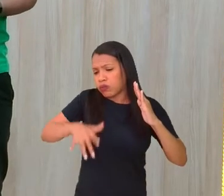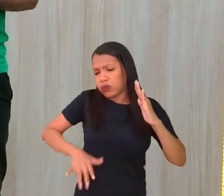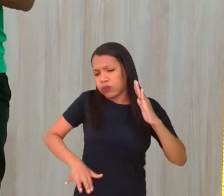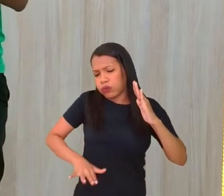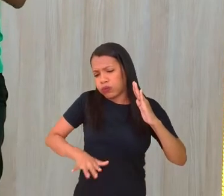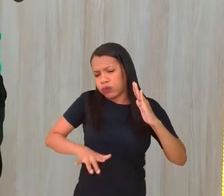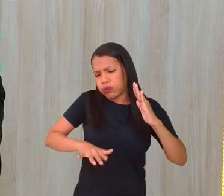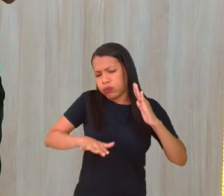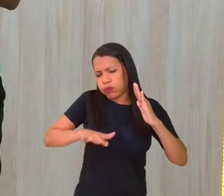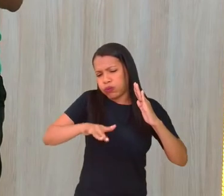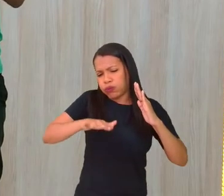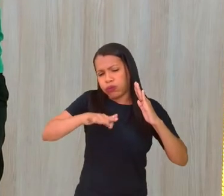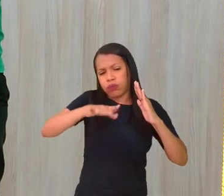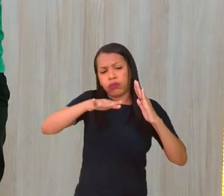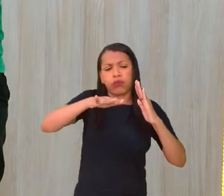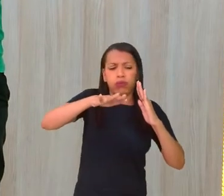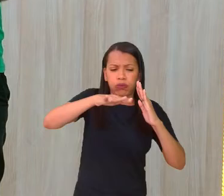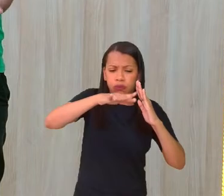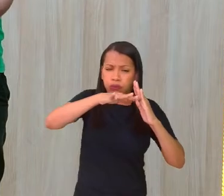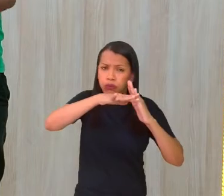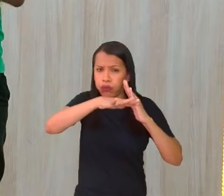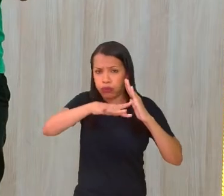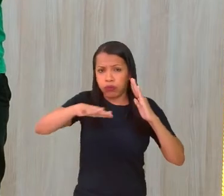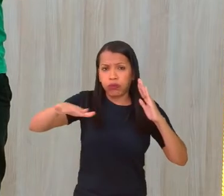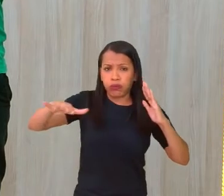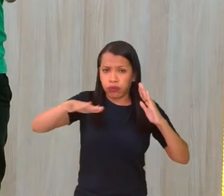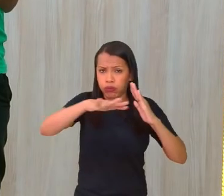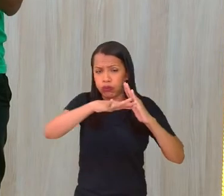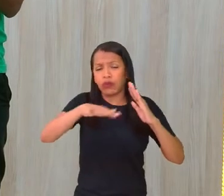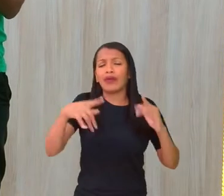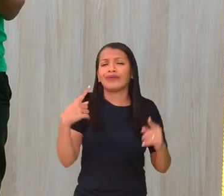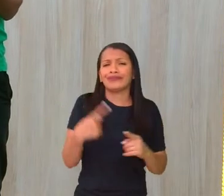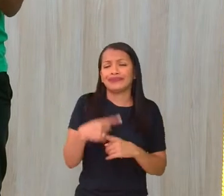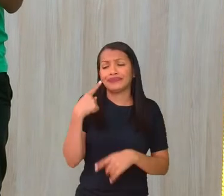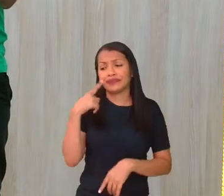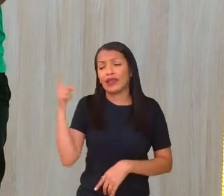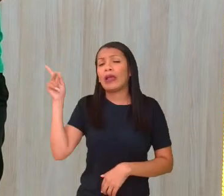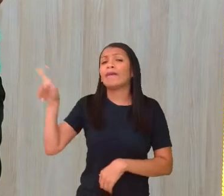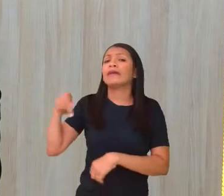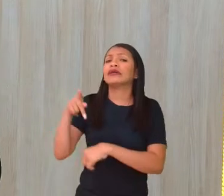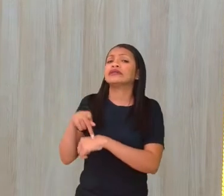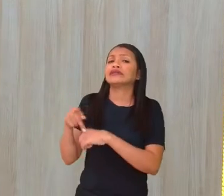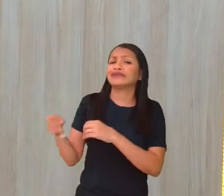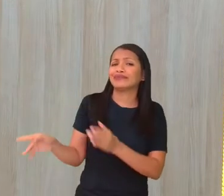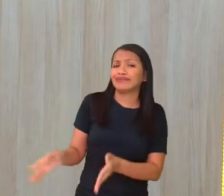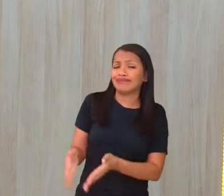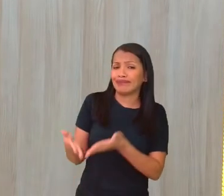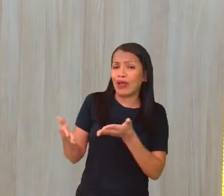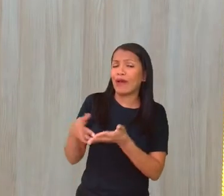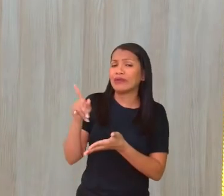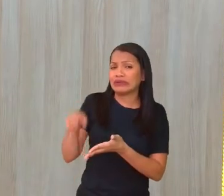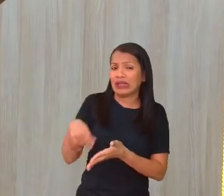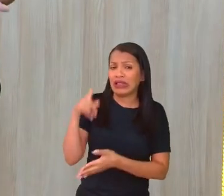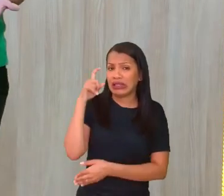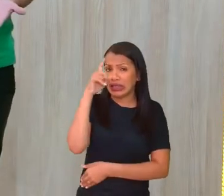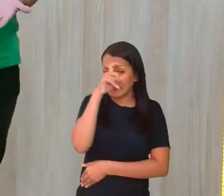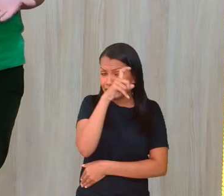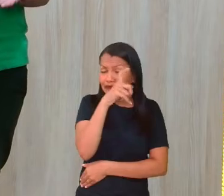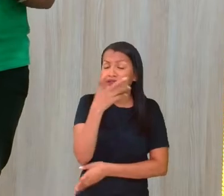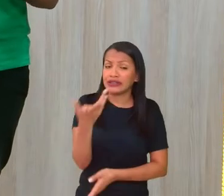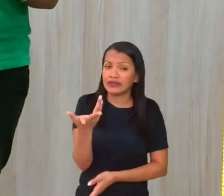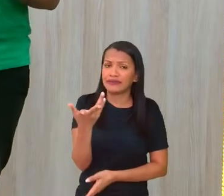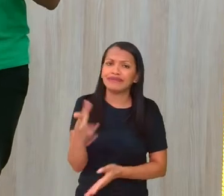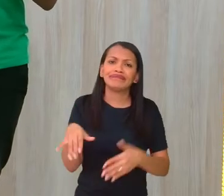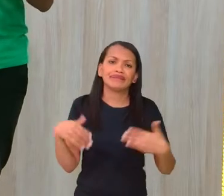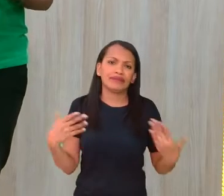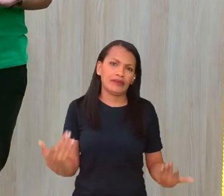de pobreza alto, então tudo isso vai impactar e principalmente impacta mais a população mais vulnerável, né, minha